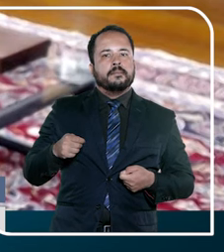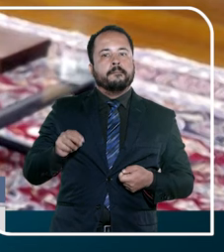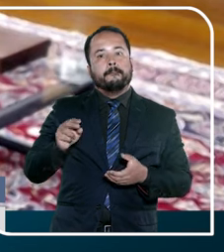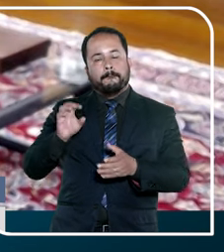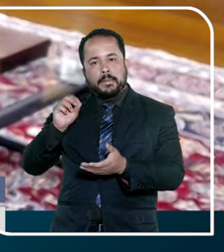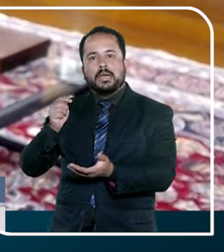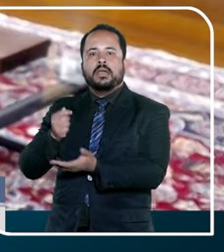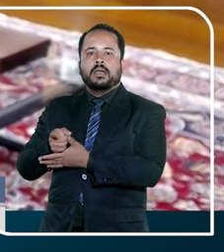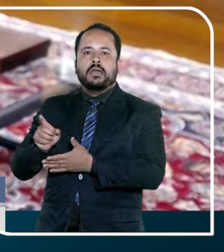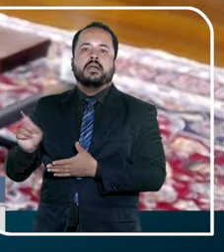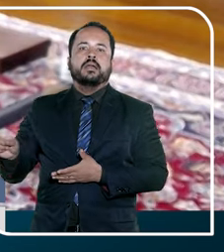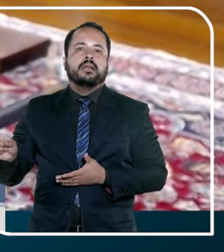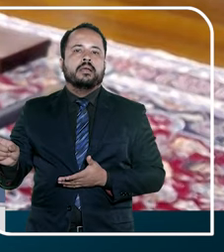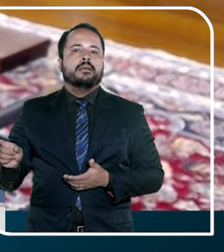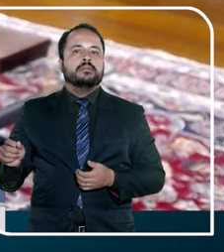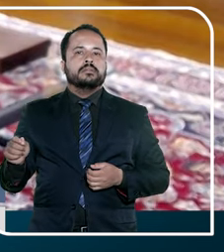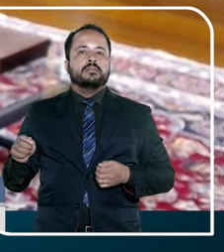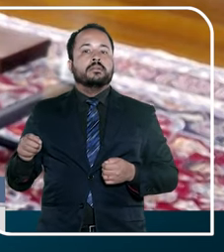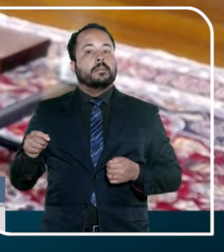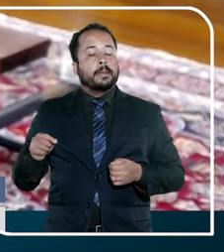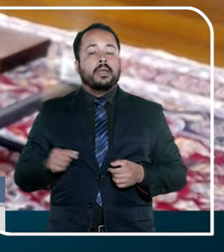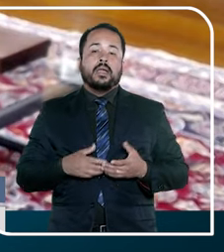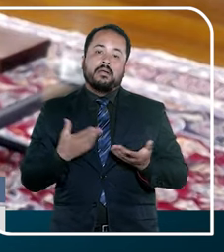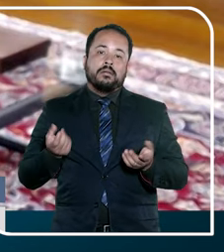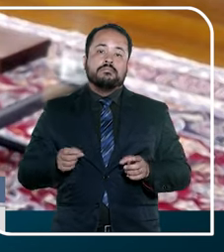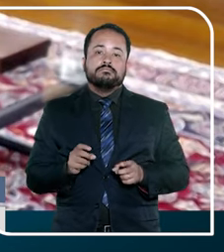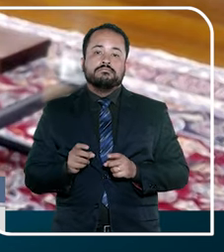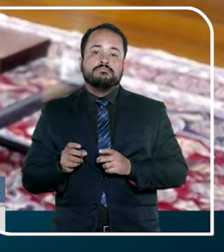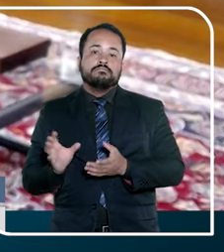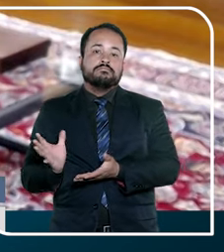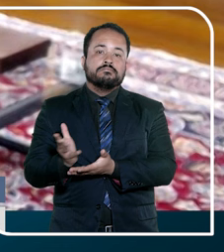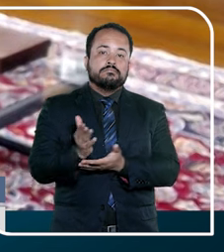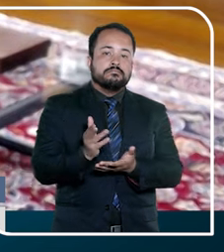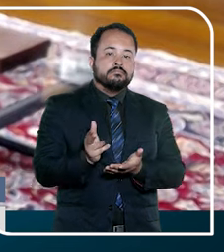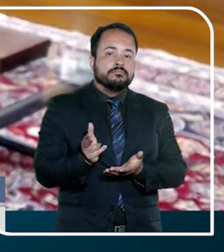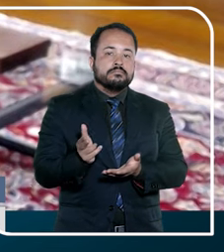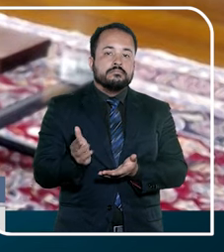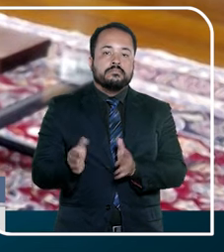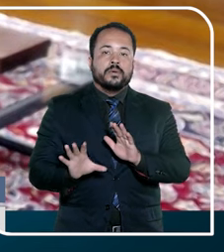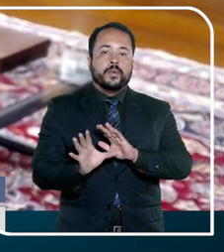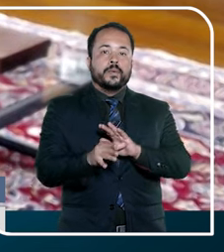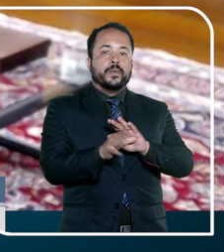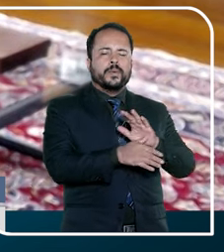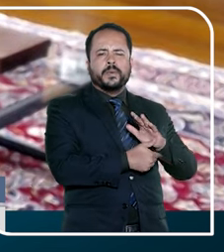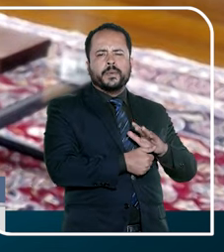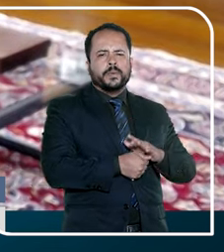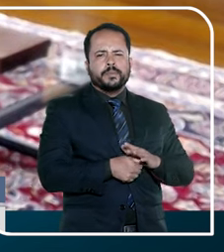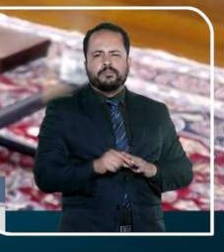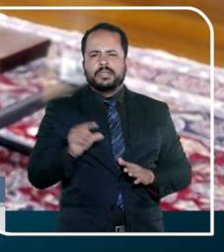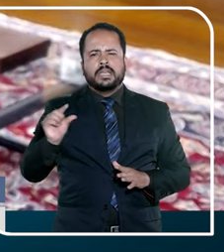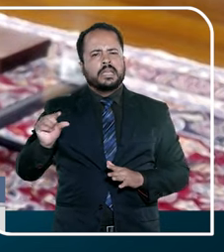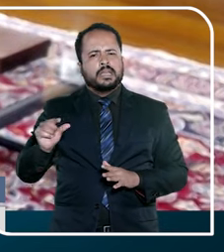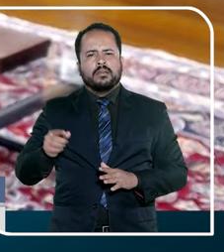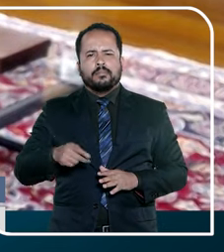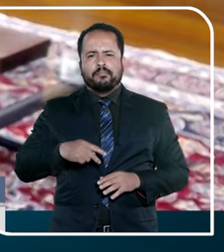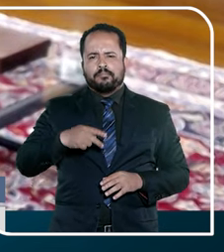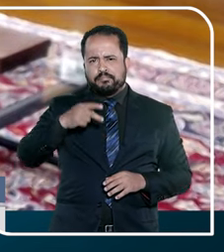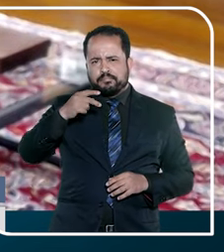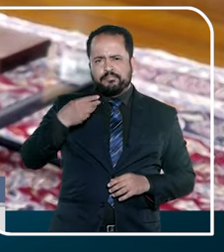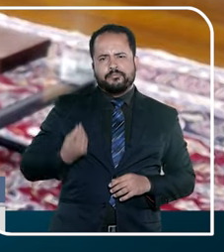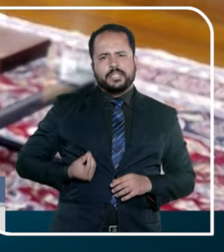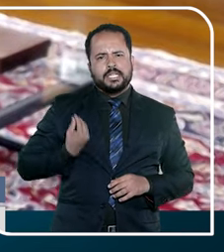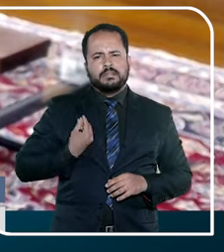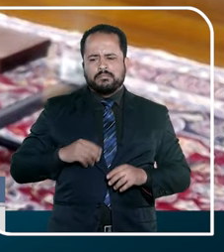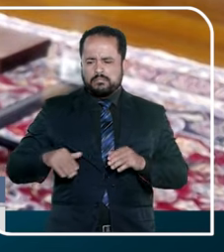pequenos Furtos Furtos cometidos por moradores de rua por pessoas que vivem numa